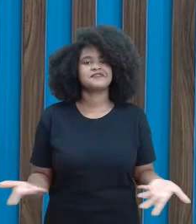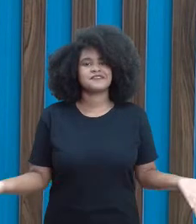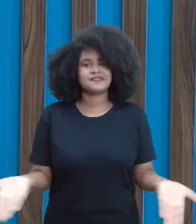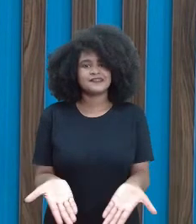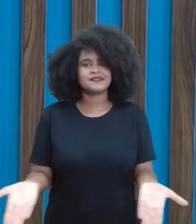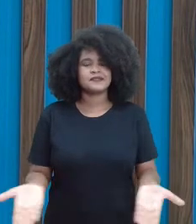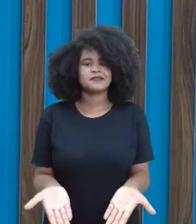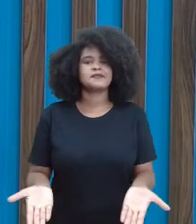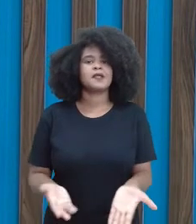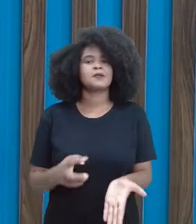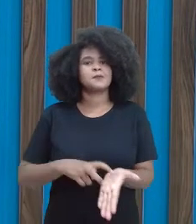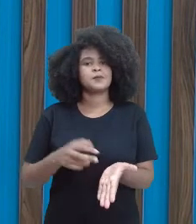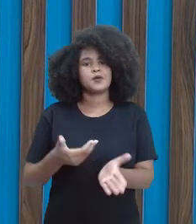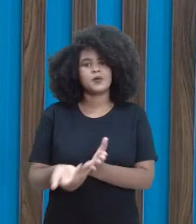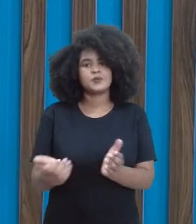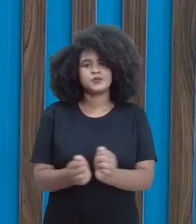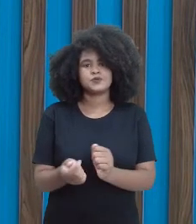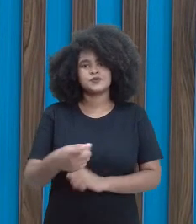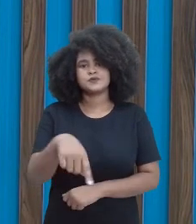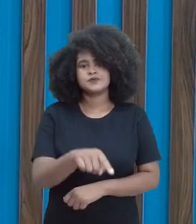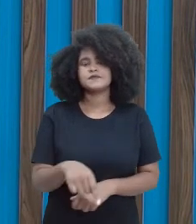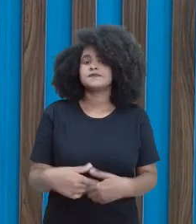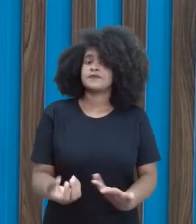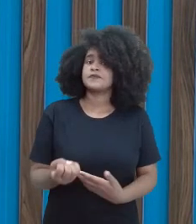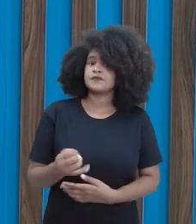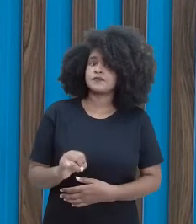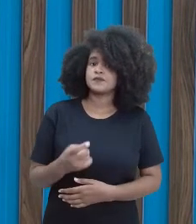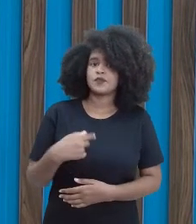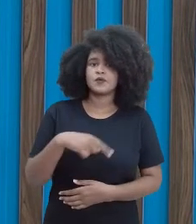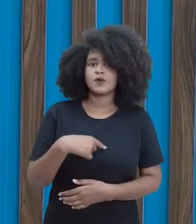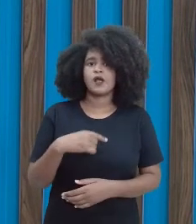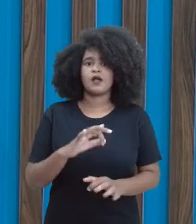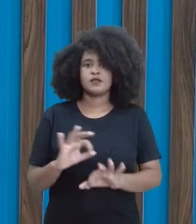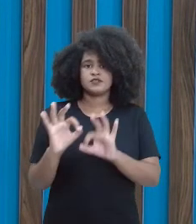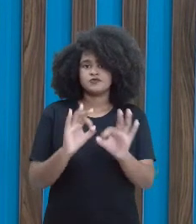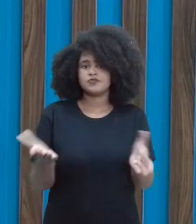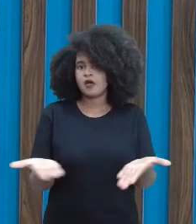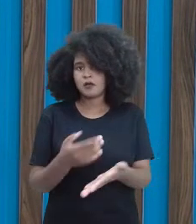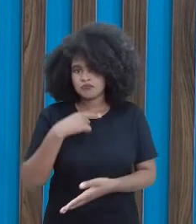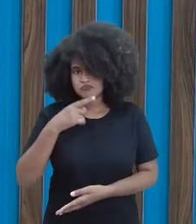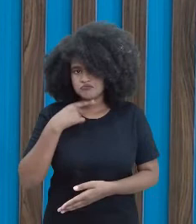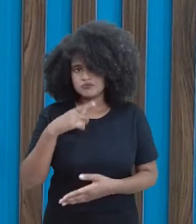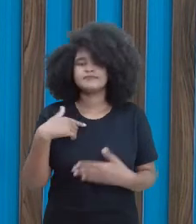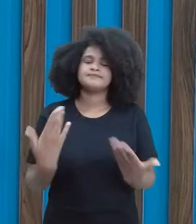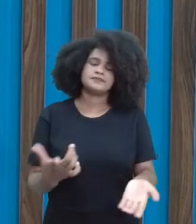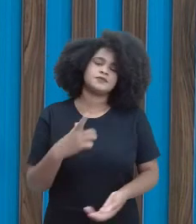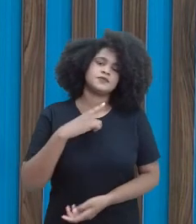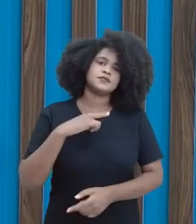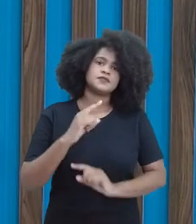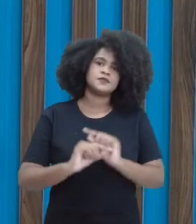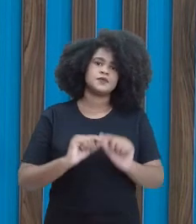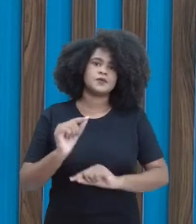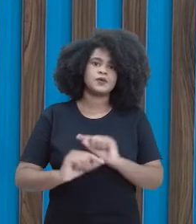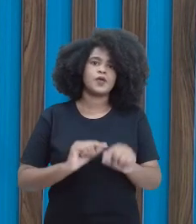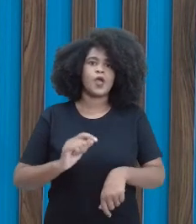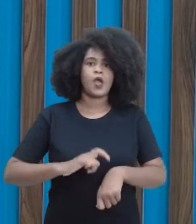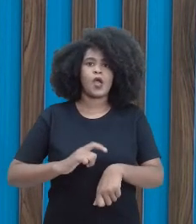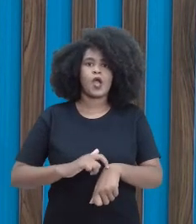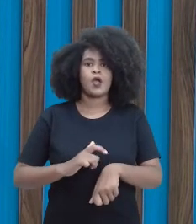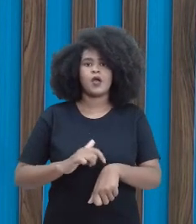manhã. E se vocês não conseguem assistir essa aula agora, nós temos um outro